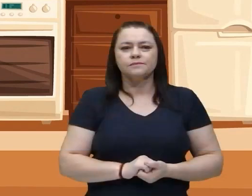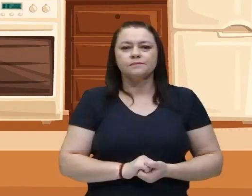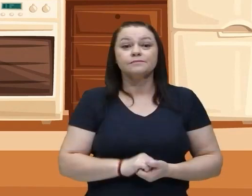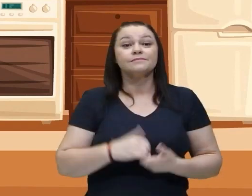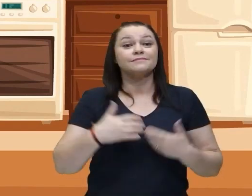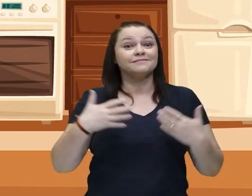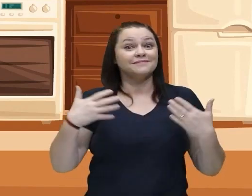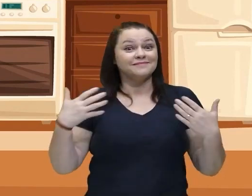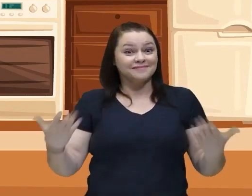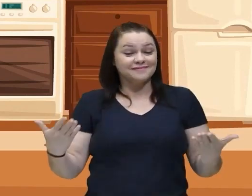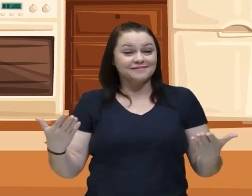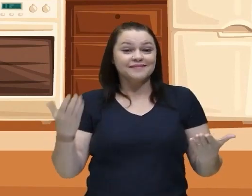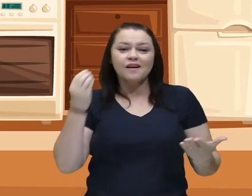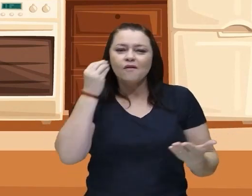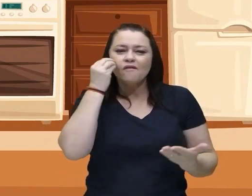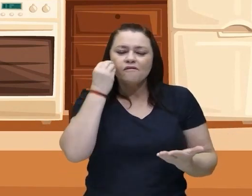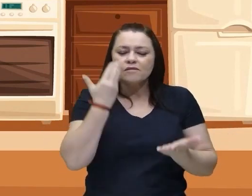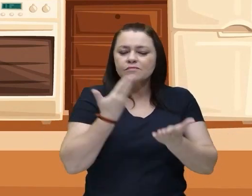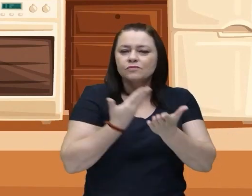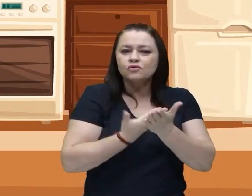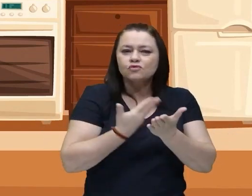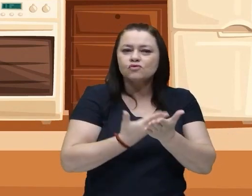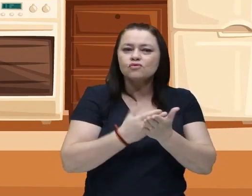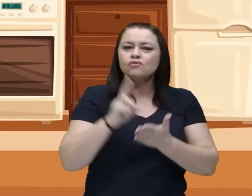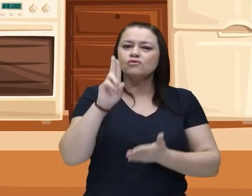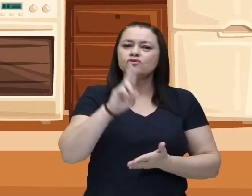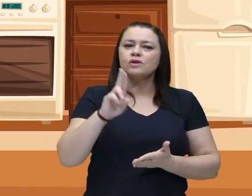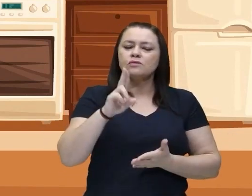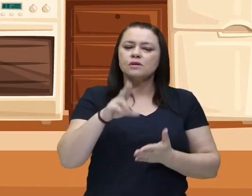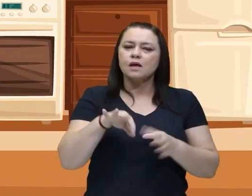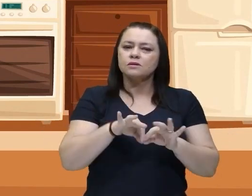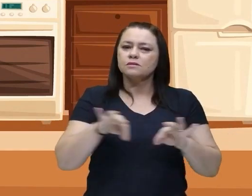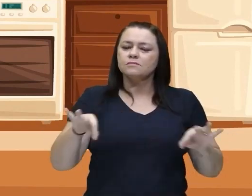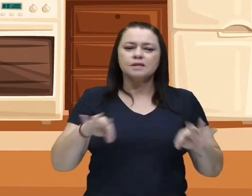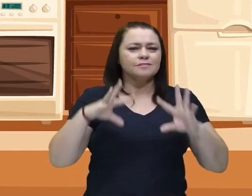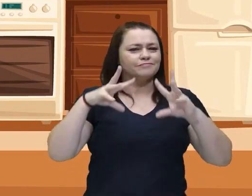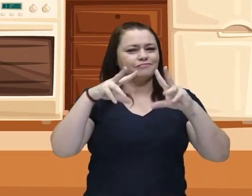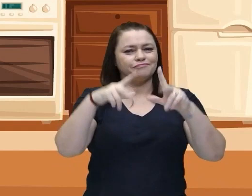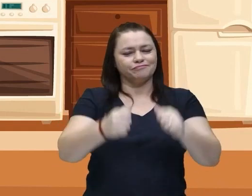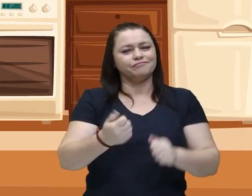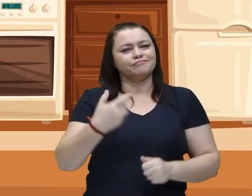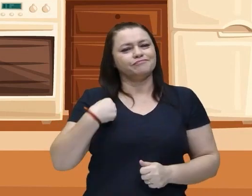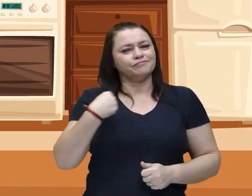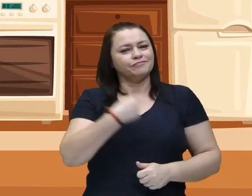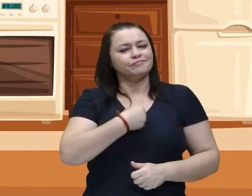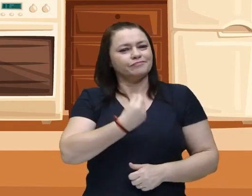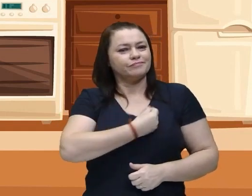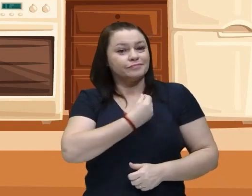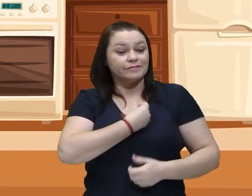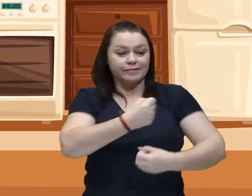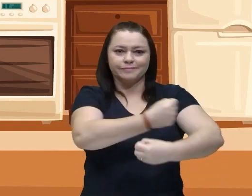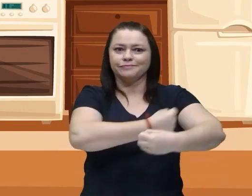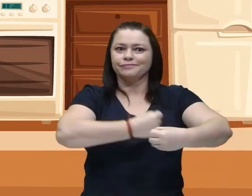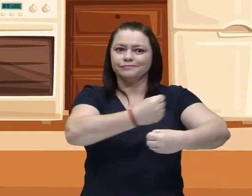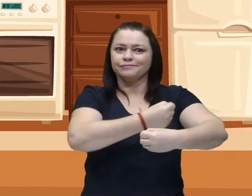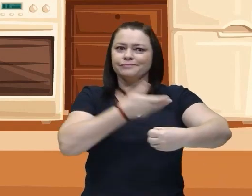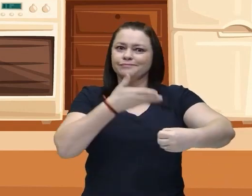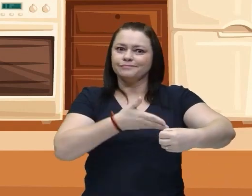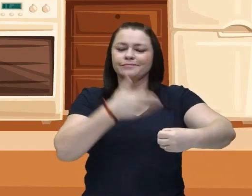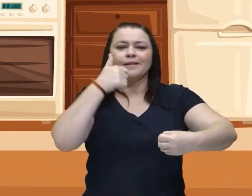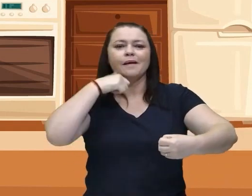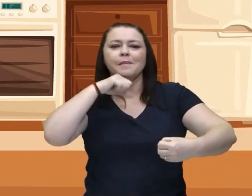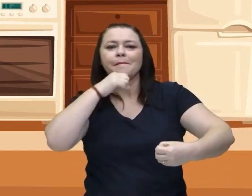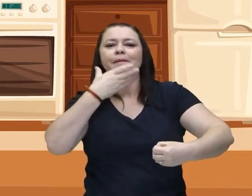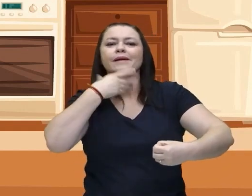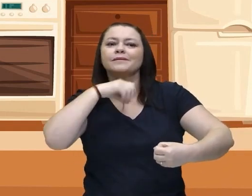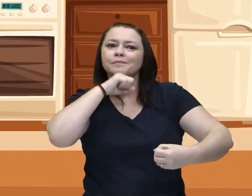Então, vimos na aula de hoje que as unidades de medida estão presentes em toda a nossa vida. Eu dei como exemplo aqui a cozinha da mamãe ou do papai, onde